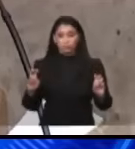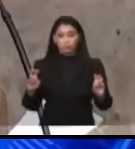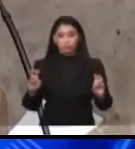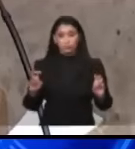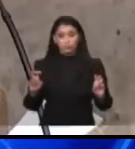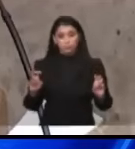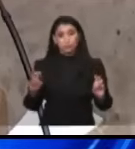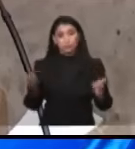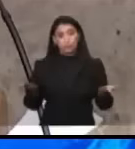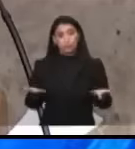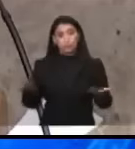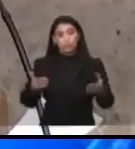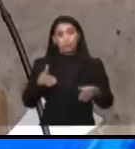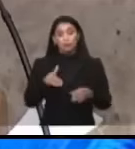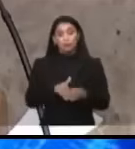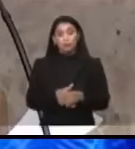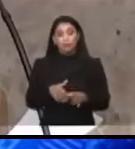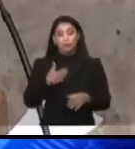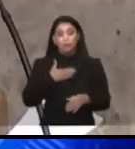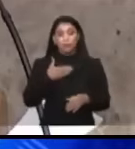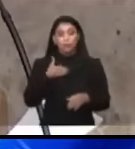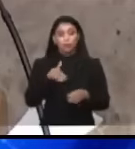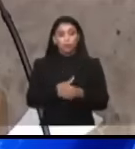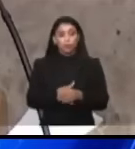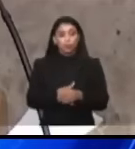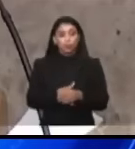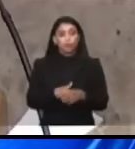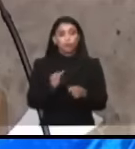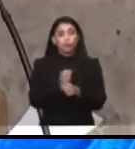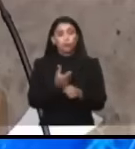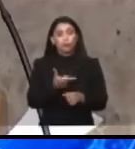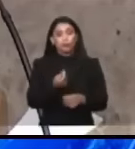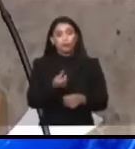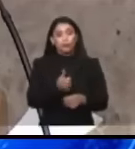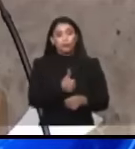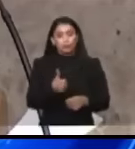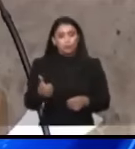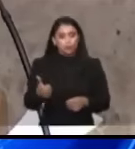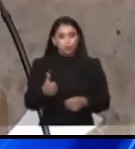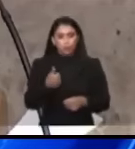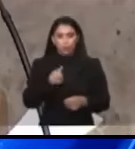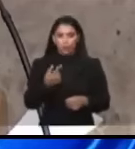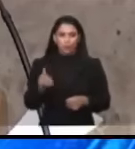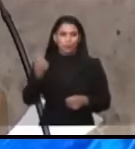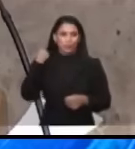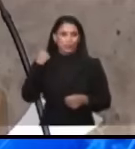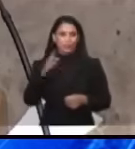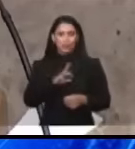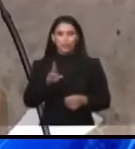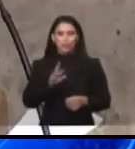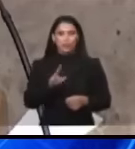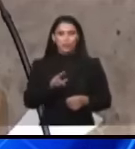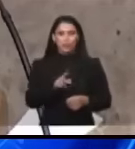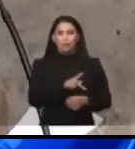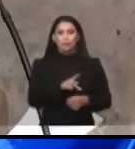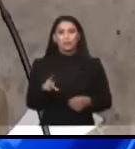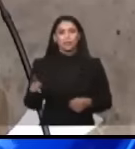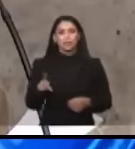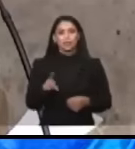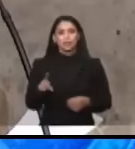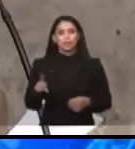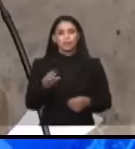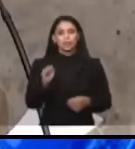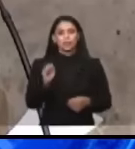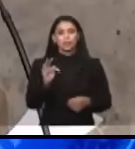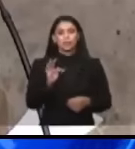sinto muito tranquila porque eu proferi o meu voto em 2021. Uhum. E na época não era presidente do Supremo, votei, até peguei